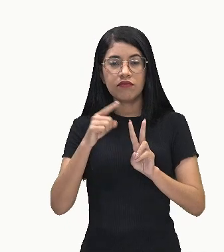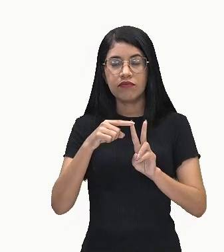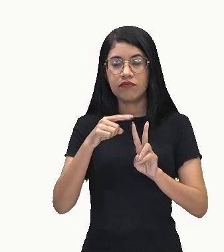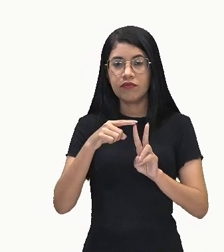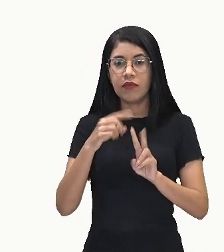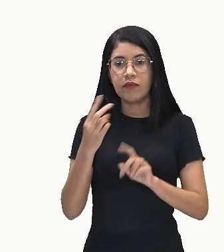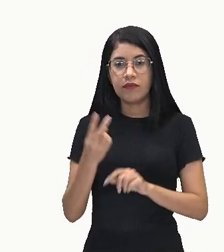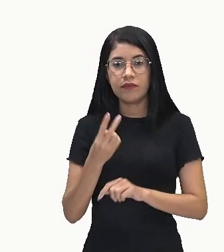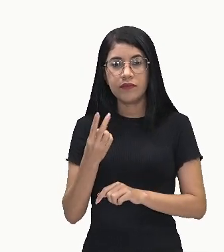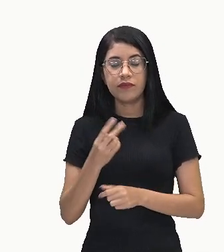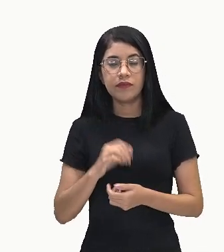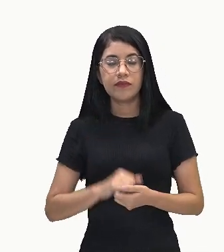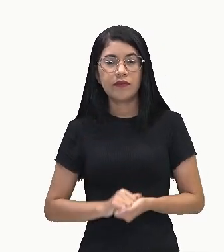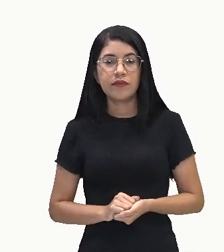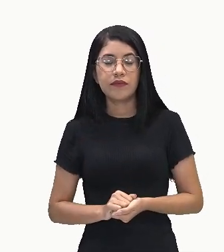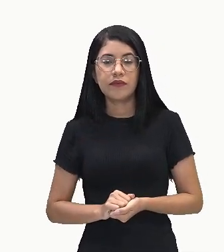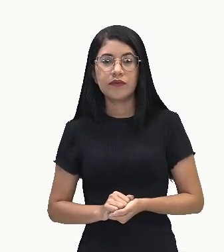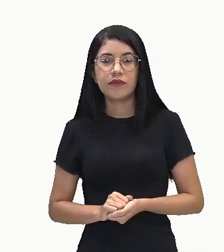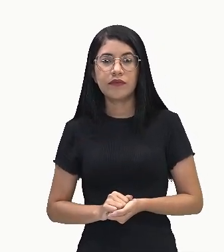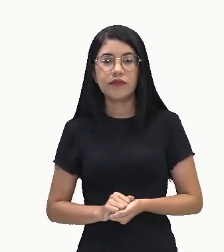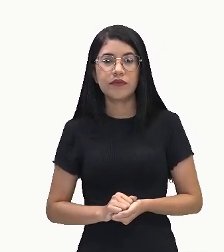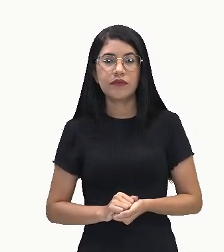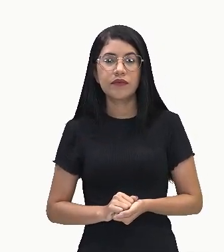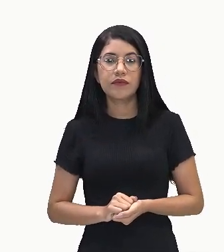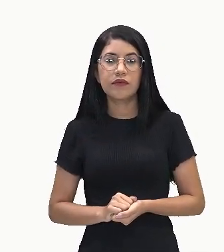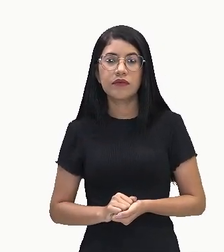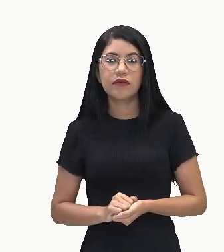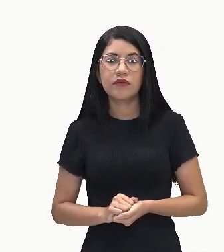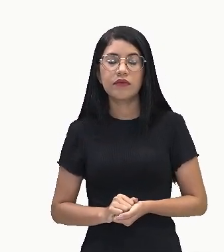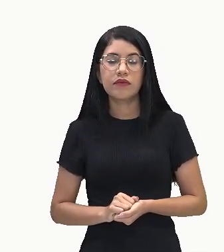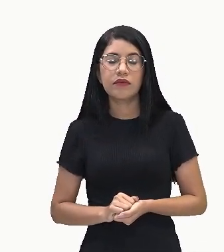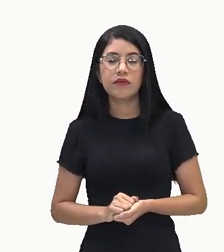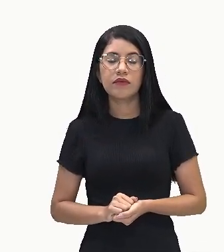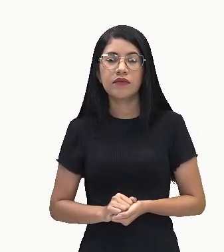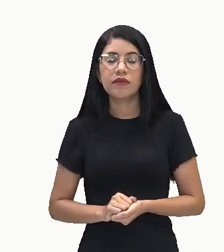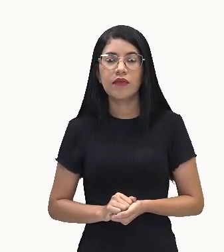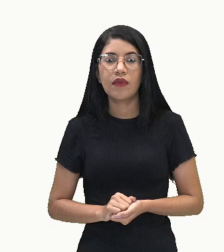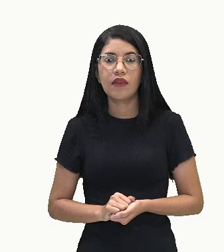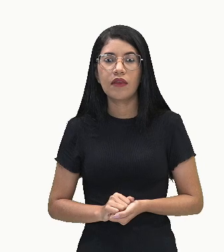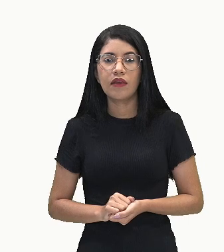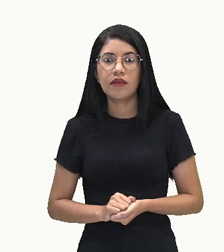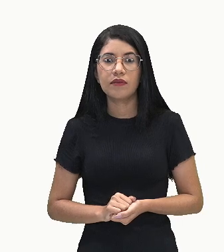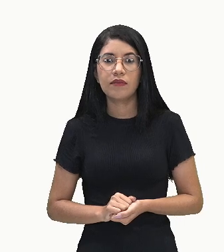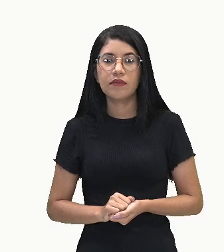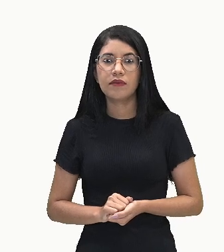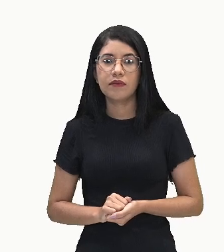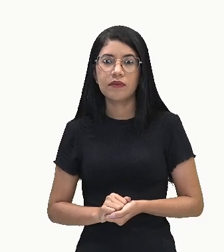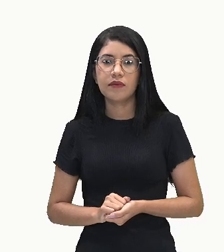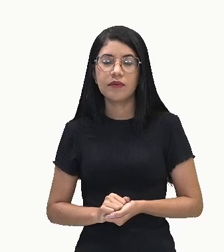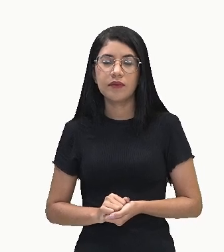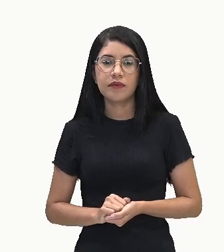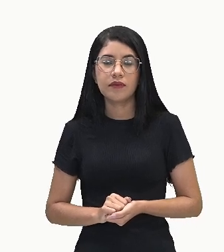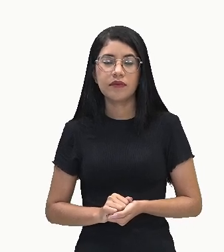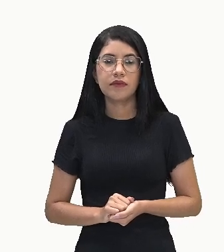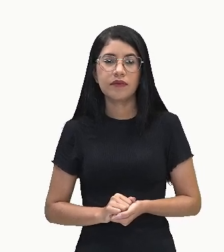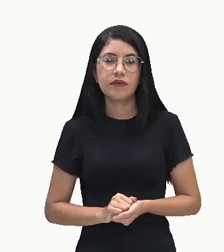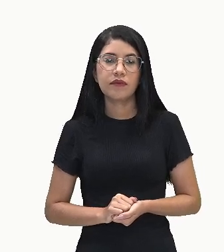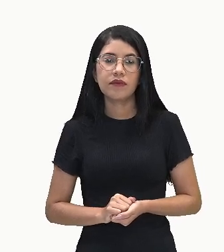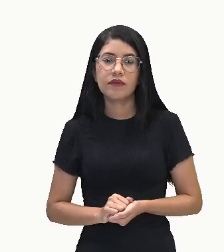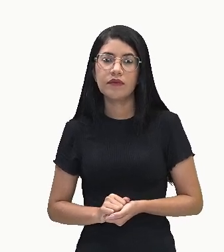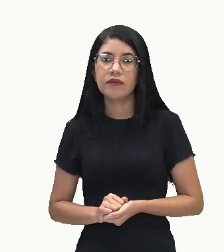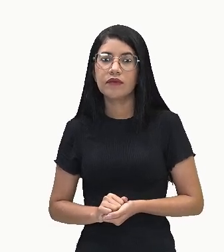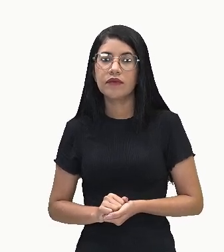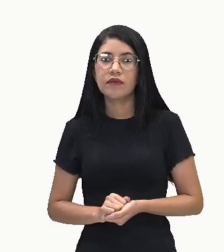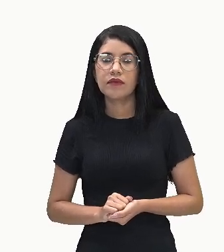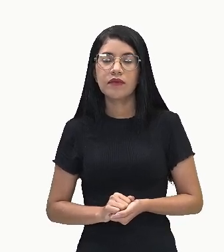do polinômio quando o nosso delta é zero. Então, vamos lá. Nós vamos primeiro